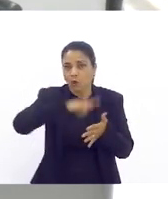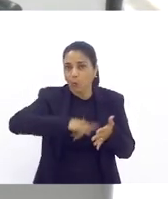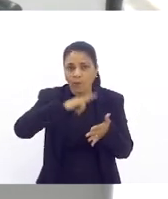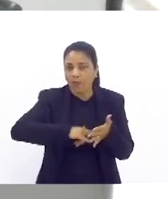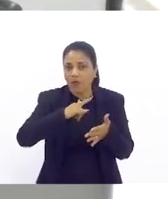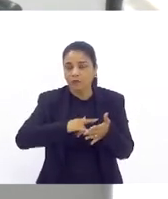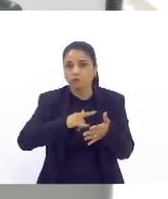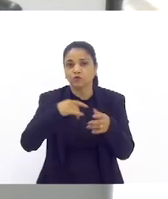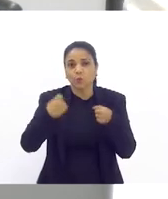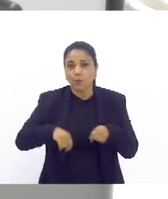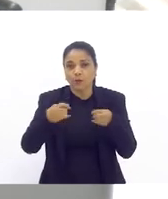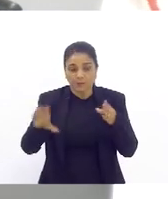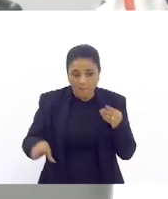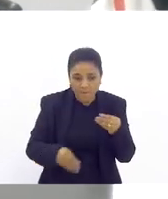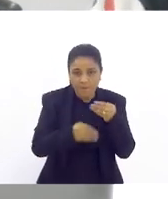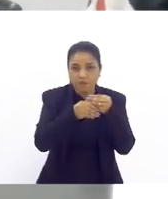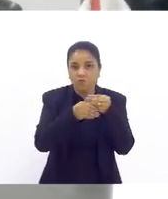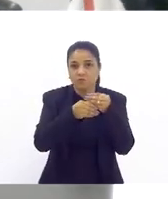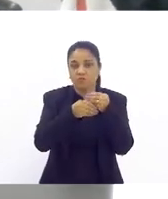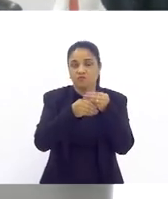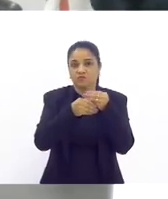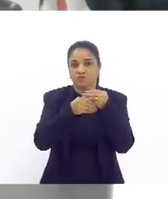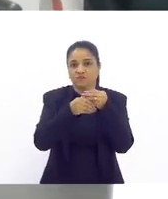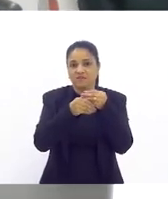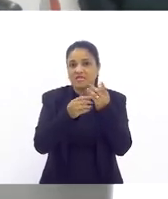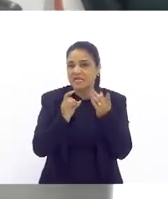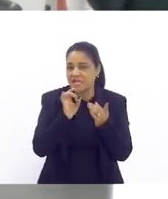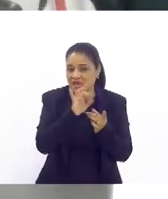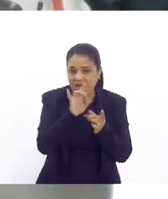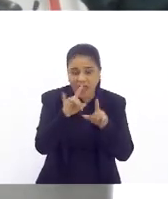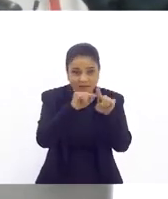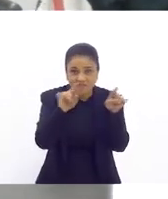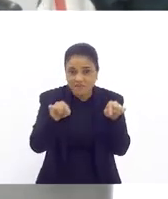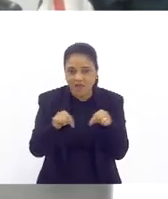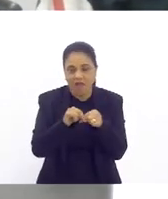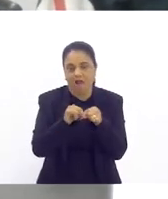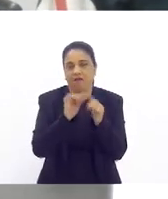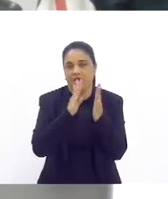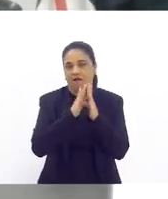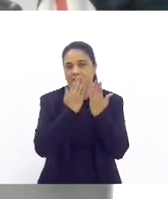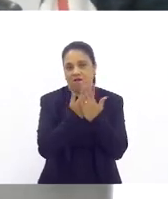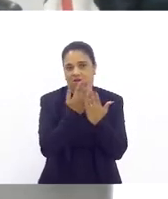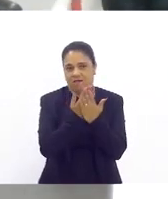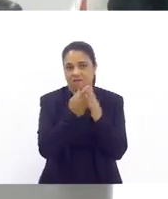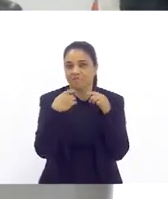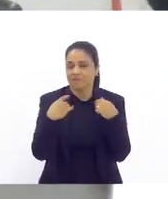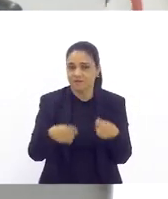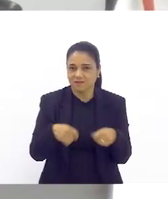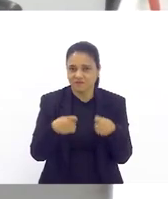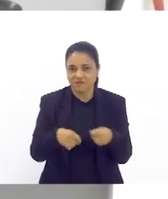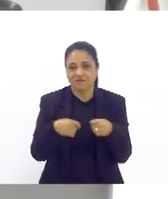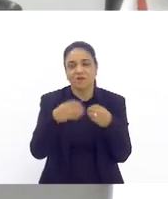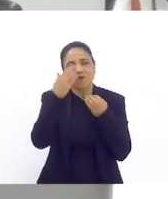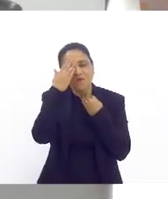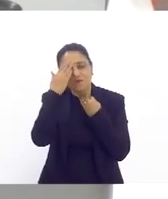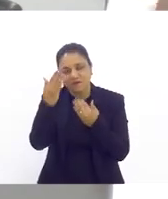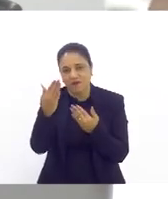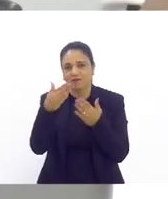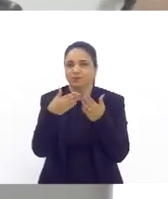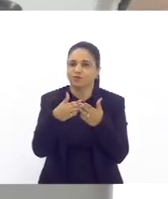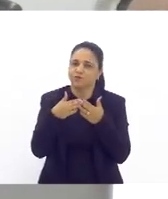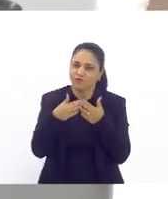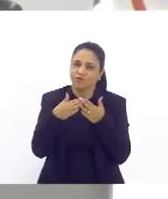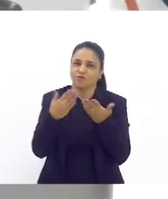documentos precisam estar vivos em cada sala de aula desse país por favor muito obrigada é só isso